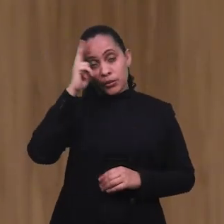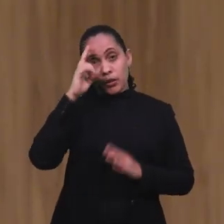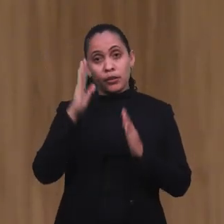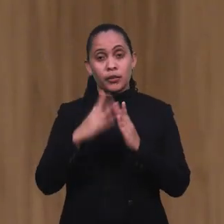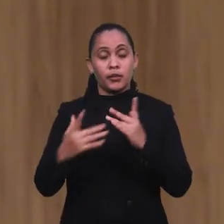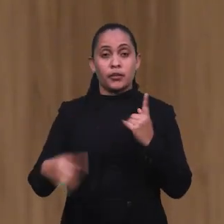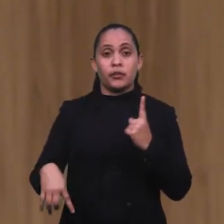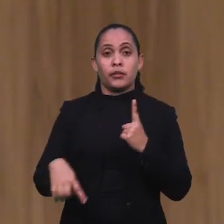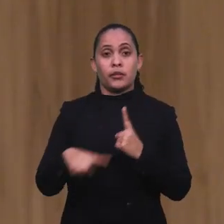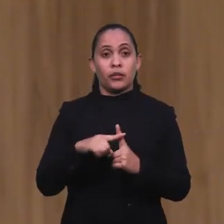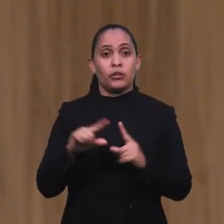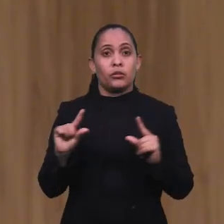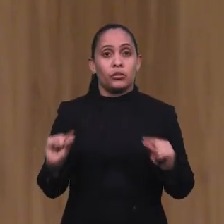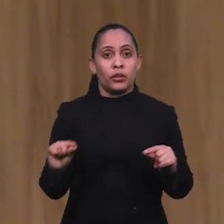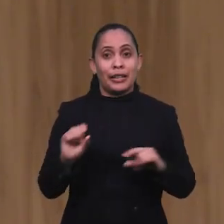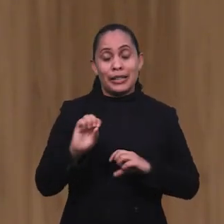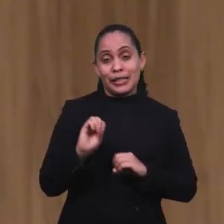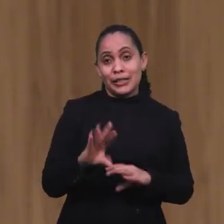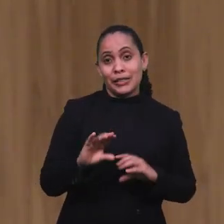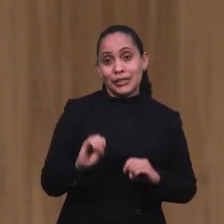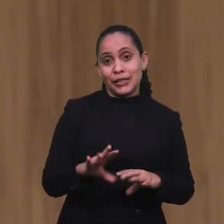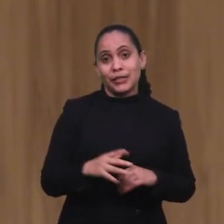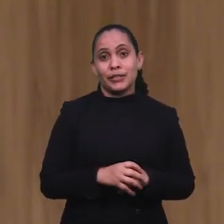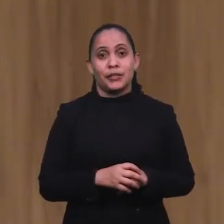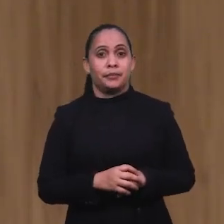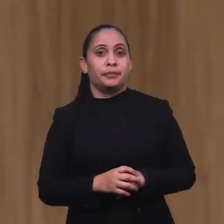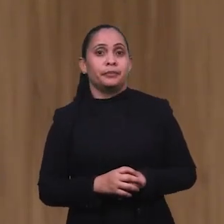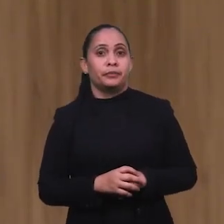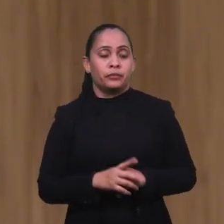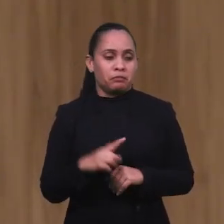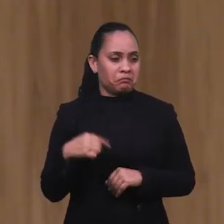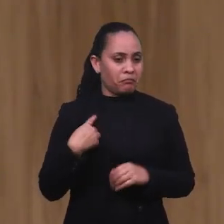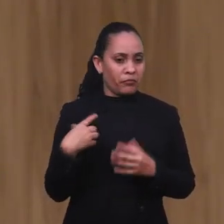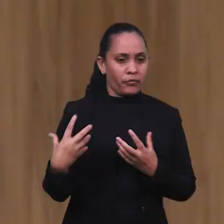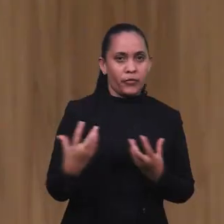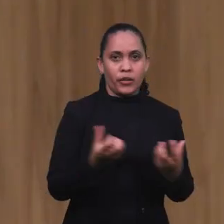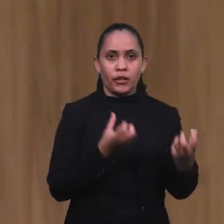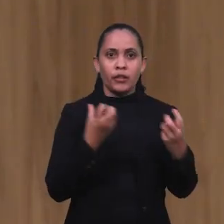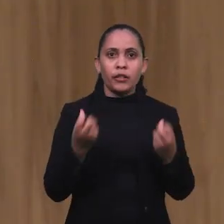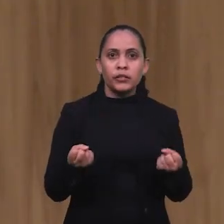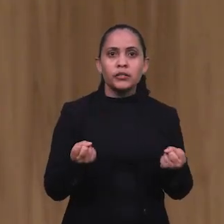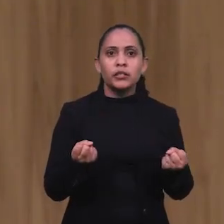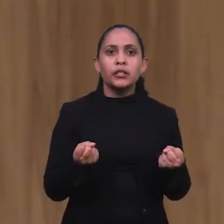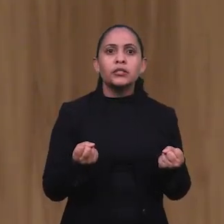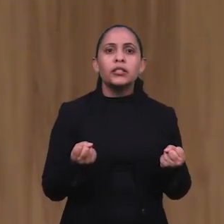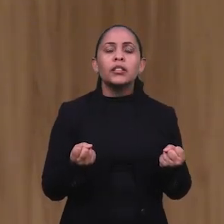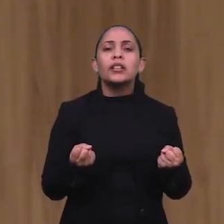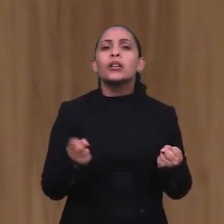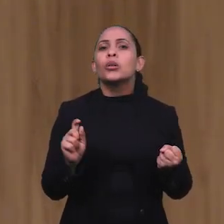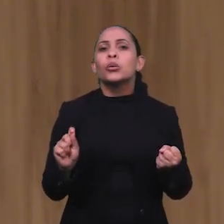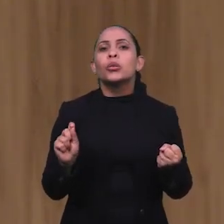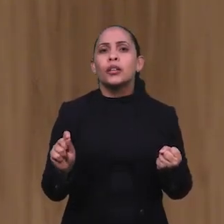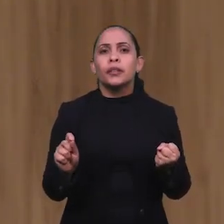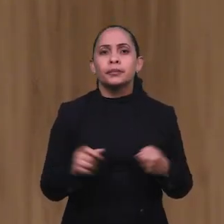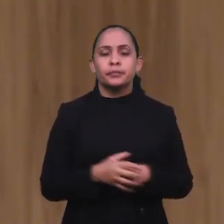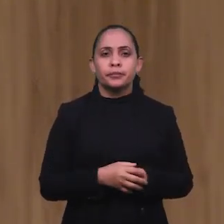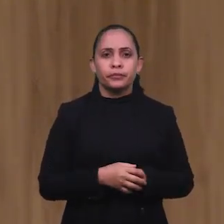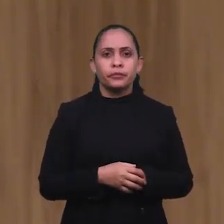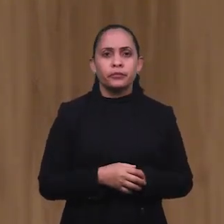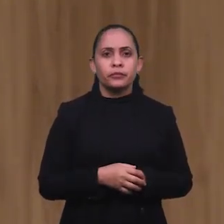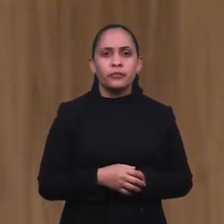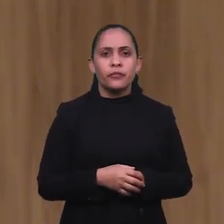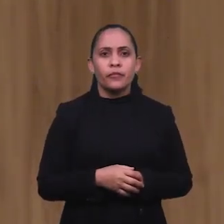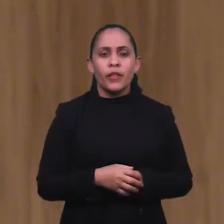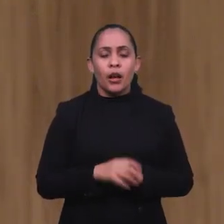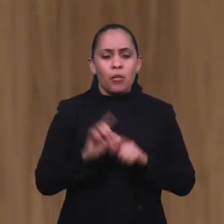igreja diz o seguinte, ó, tudo ensina que não devemos aceitar 66 livros. Eles concluíram o livro a mais, por quê?